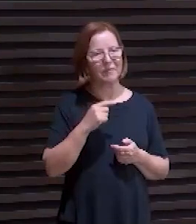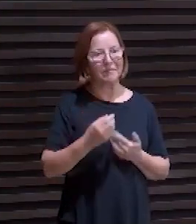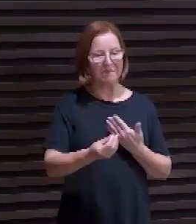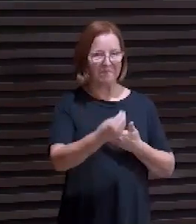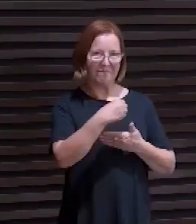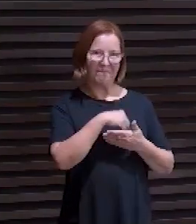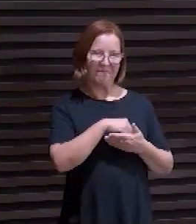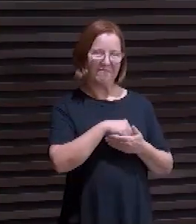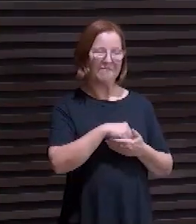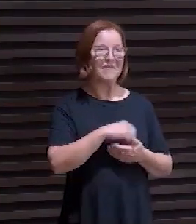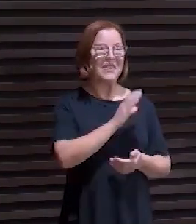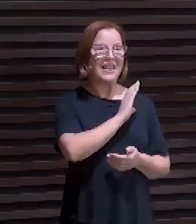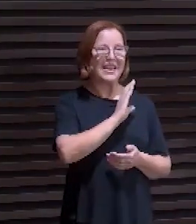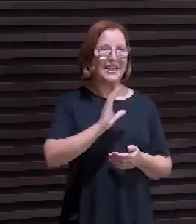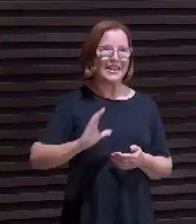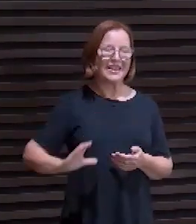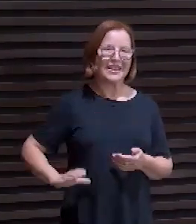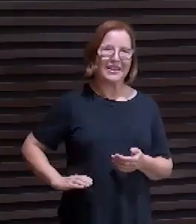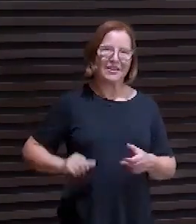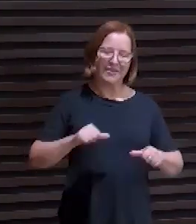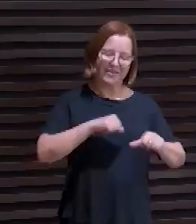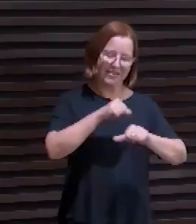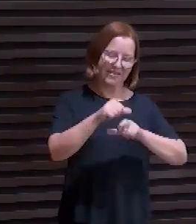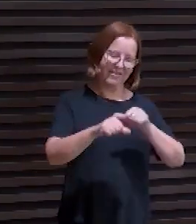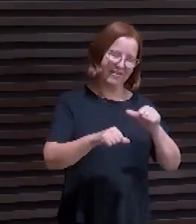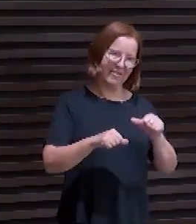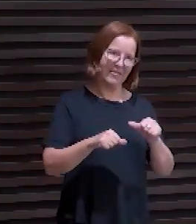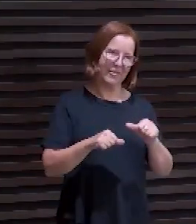interior. Cristo se fez